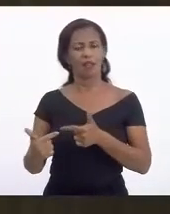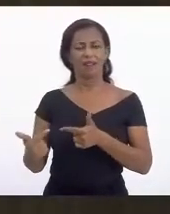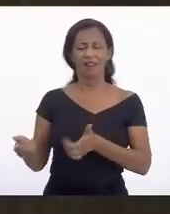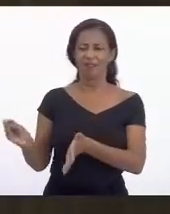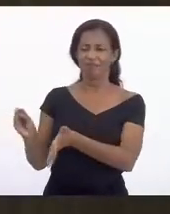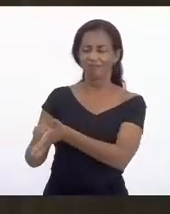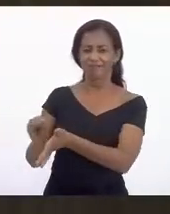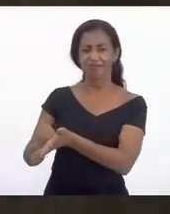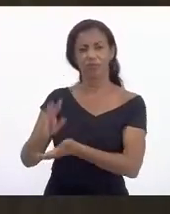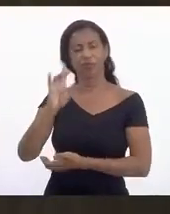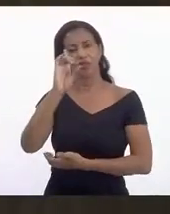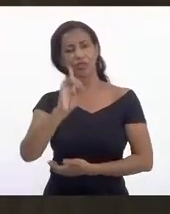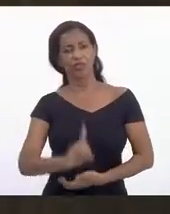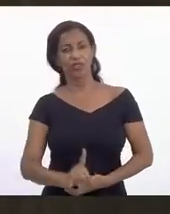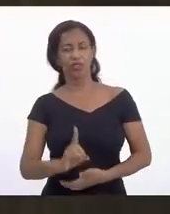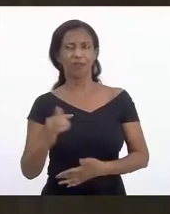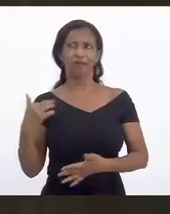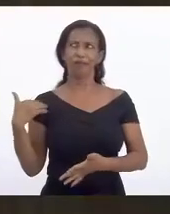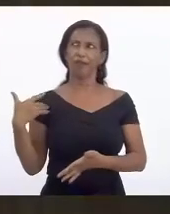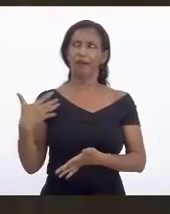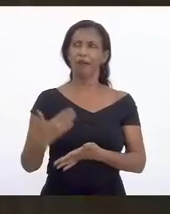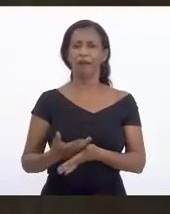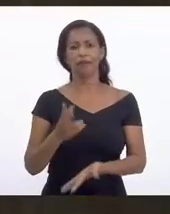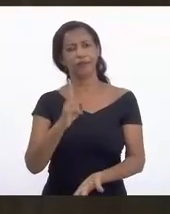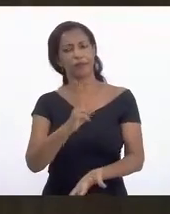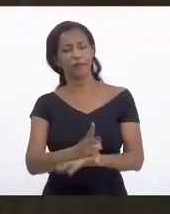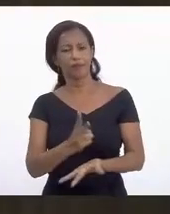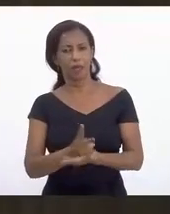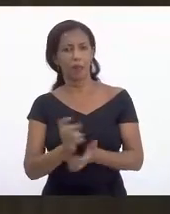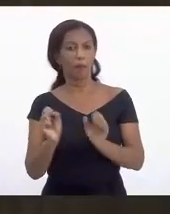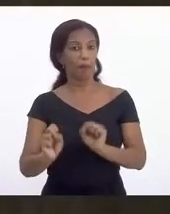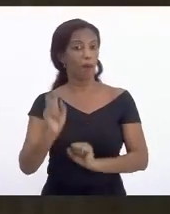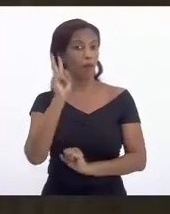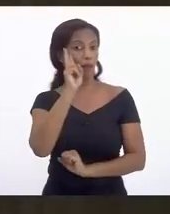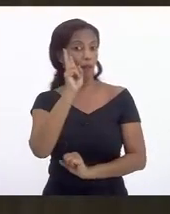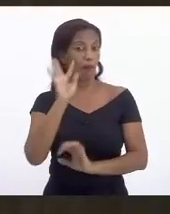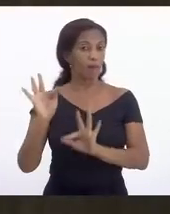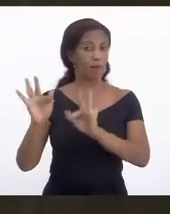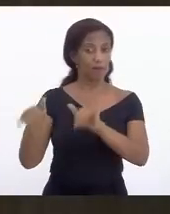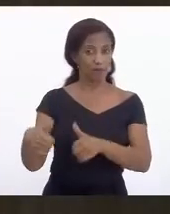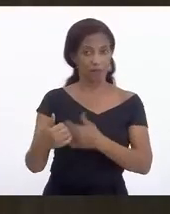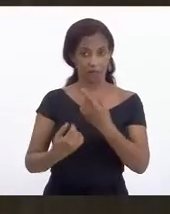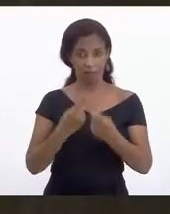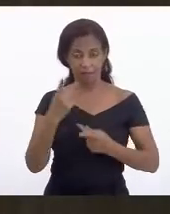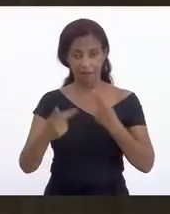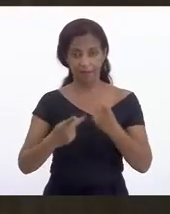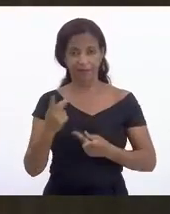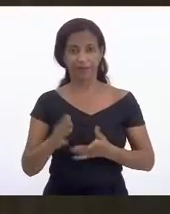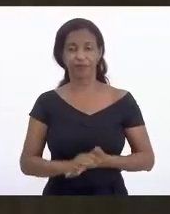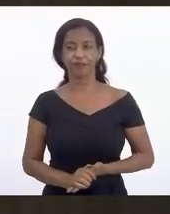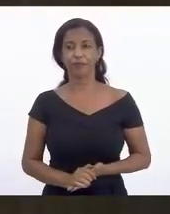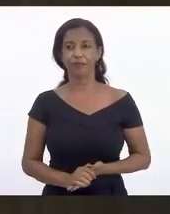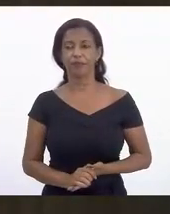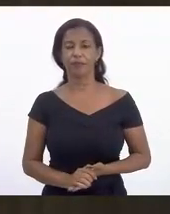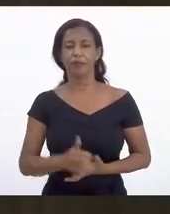desse direito desde sempre. A gente pode lembrar, e para finalizar minha declaração de voto,